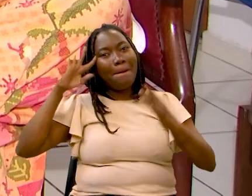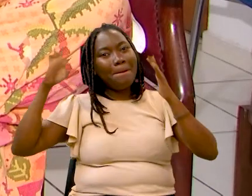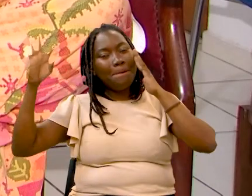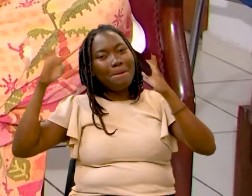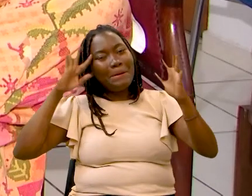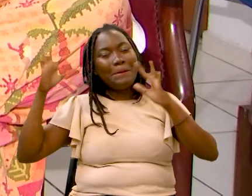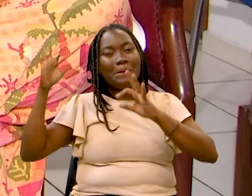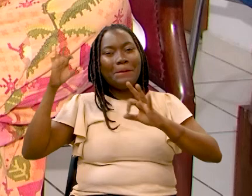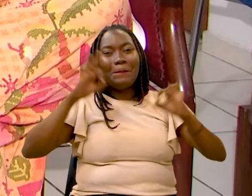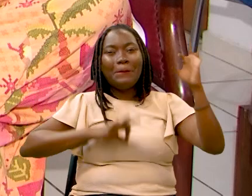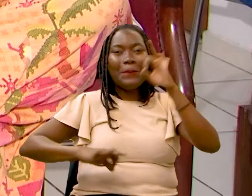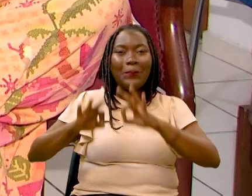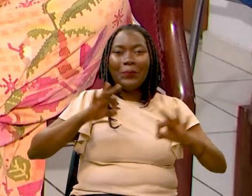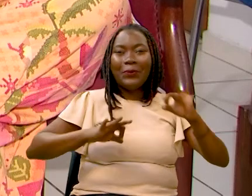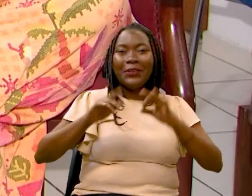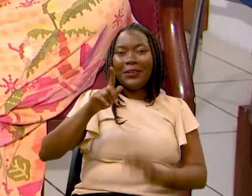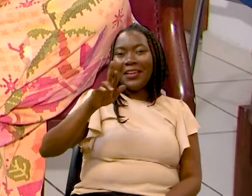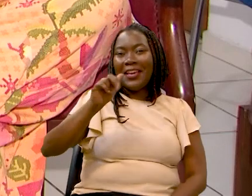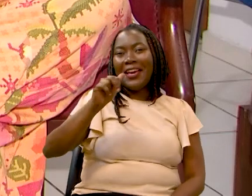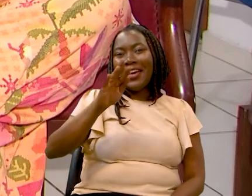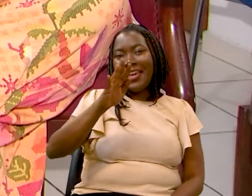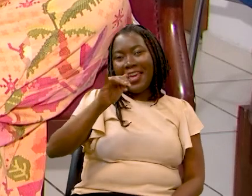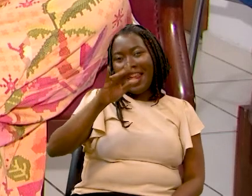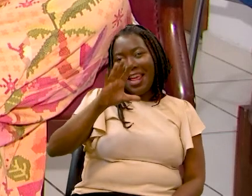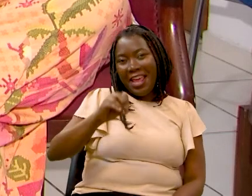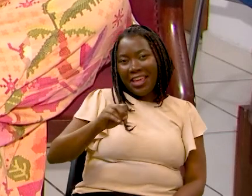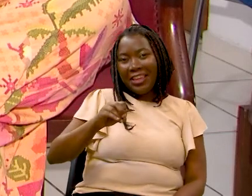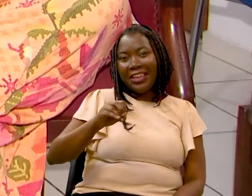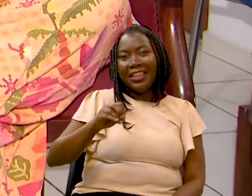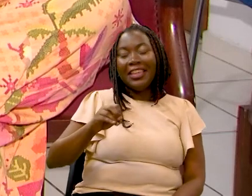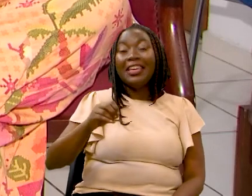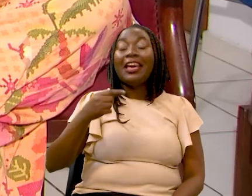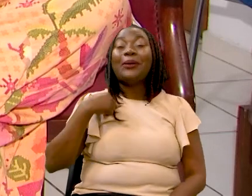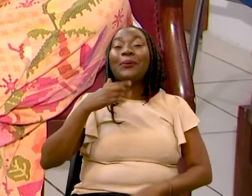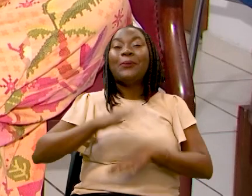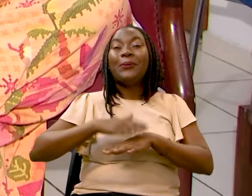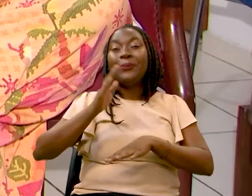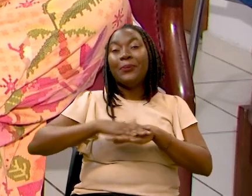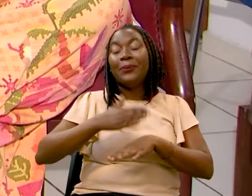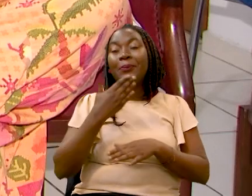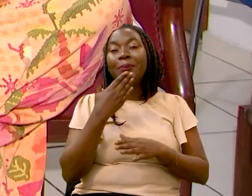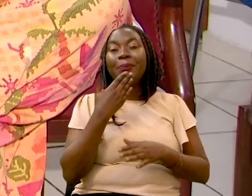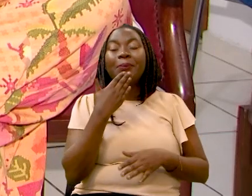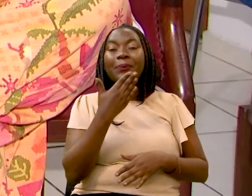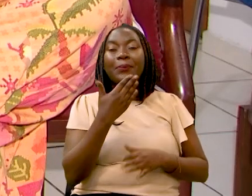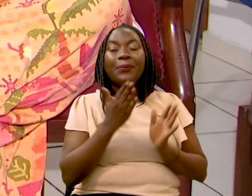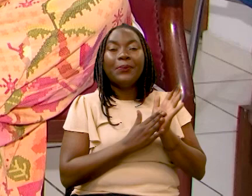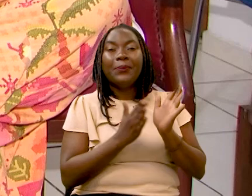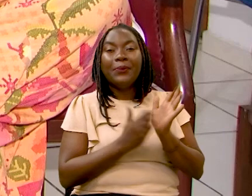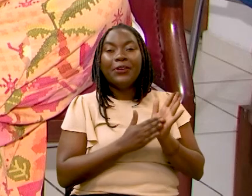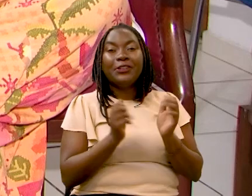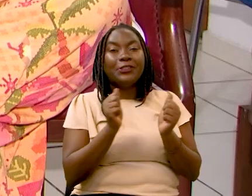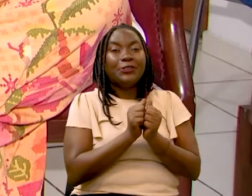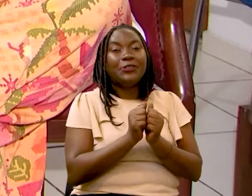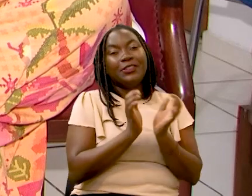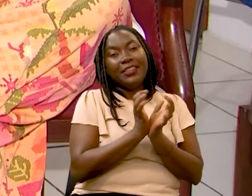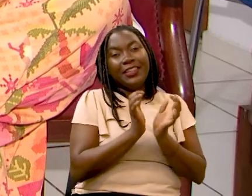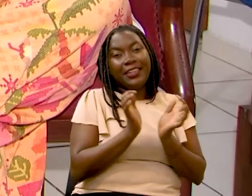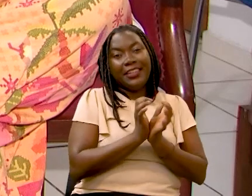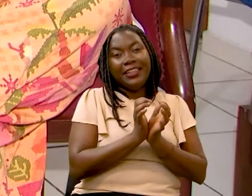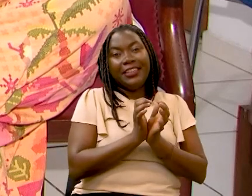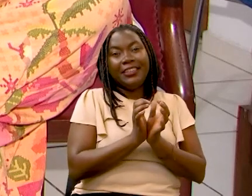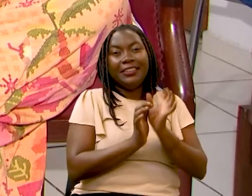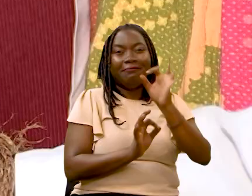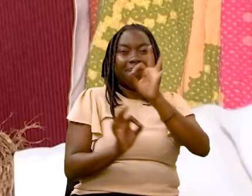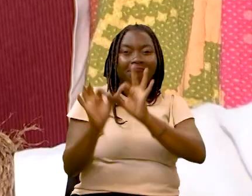fui convidada para pensar o projeto gráfico do livro e aí eu propus, né, para a equipe, junto com